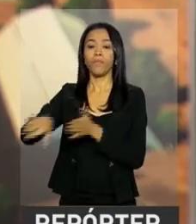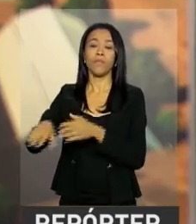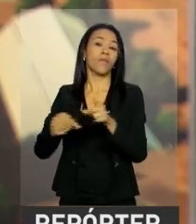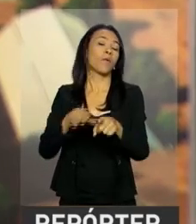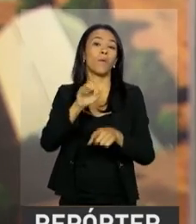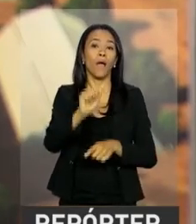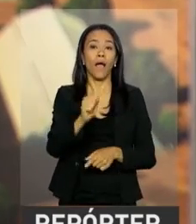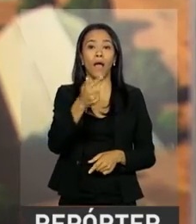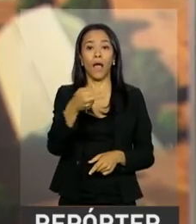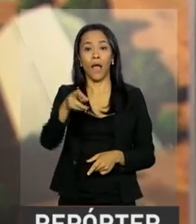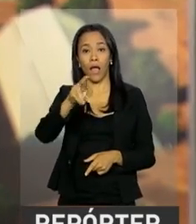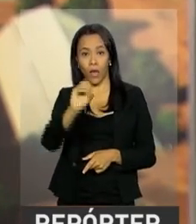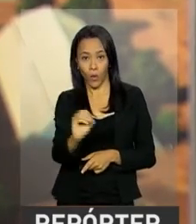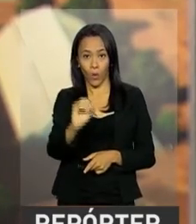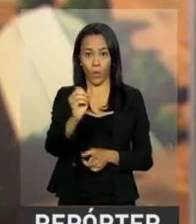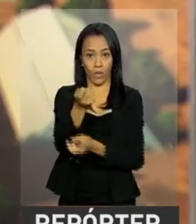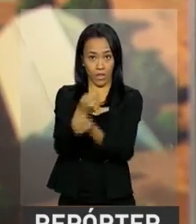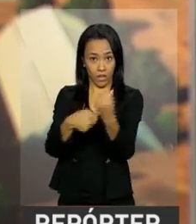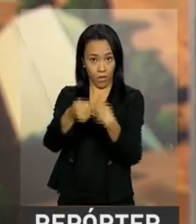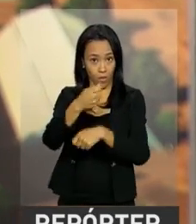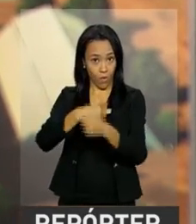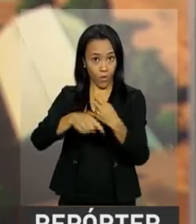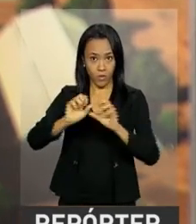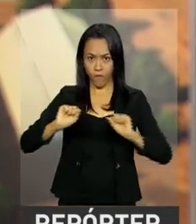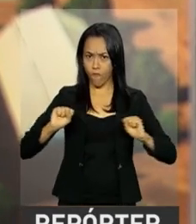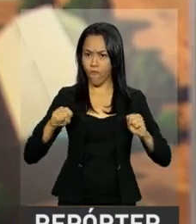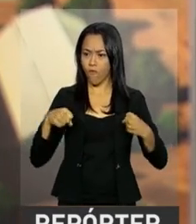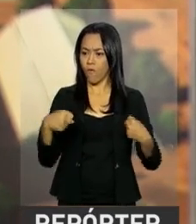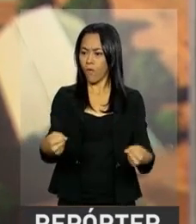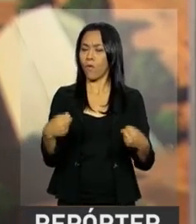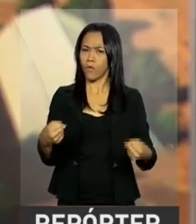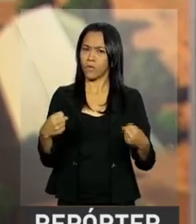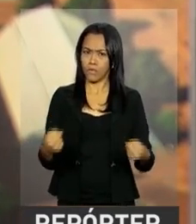vai ser a grande força para a retomada da economia no Brasil.